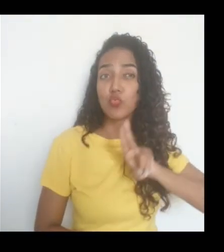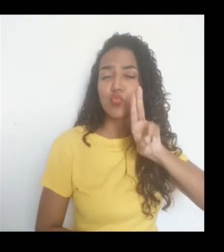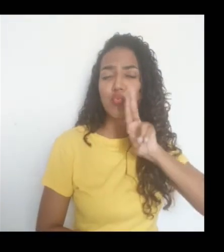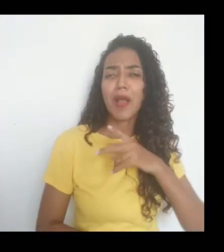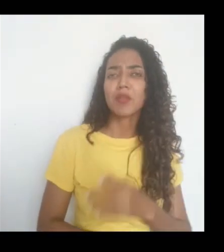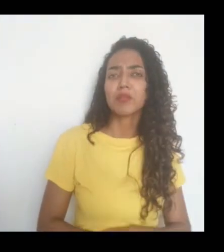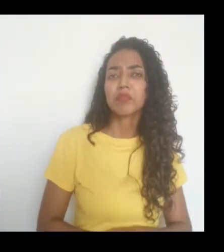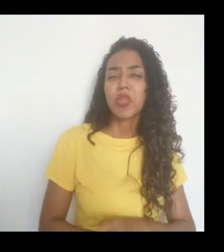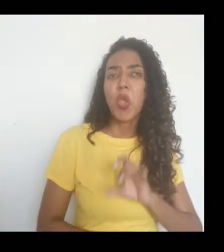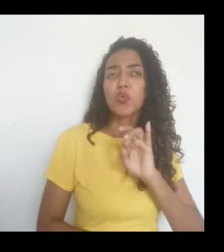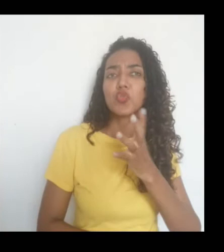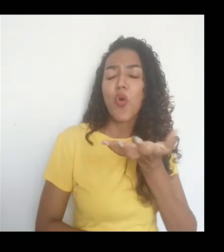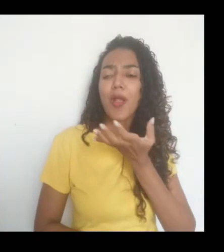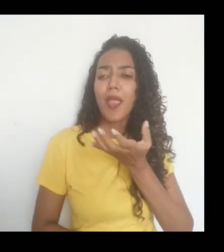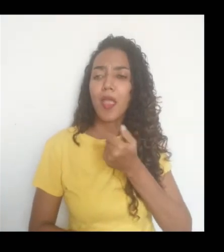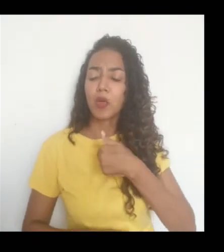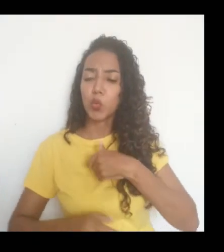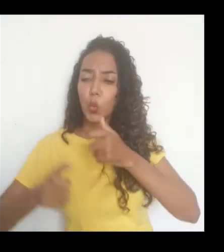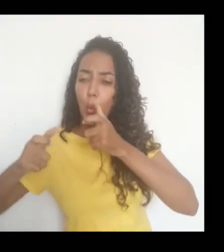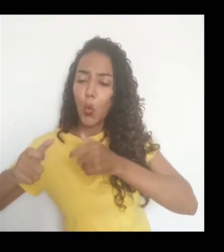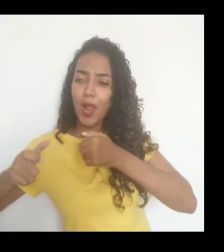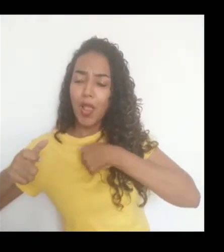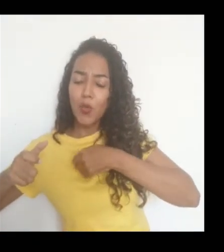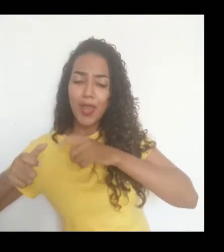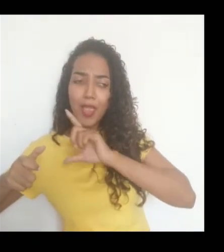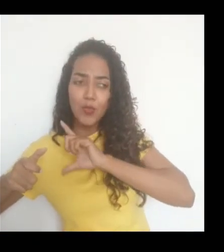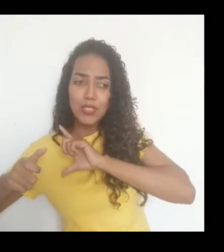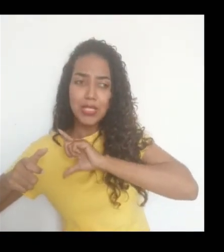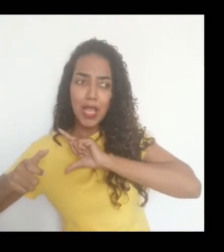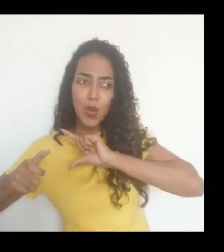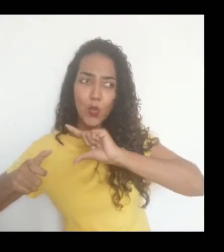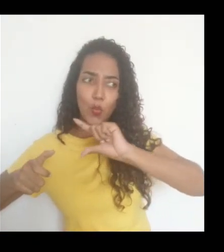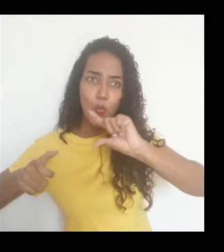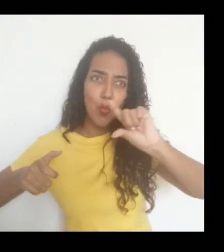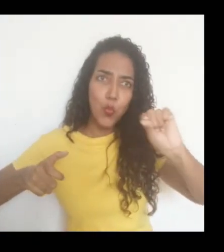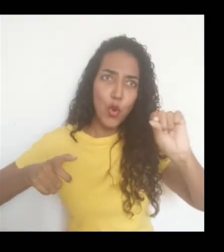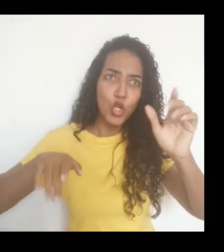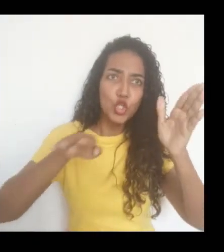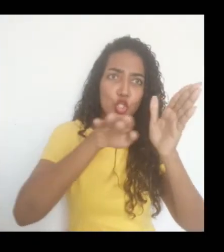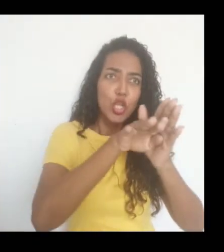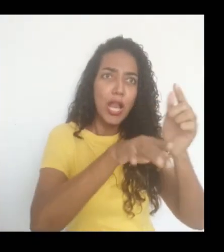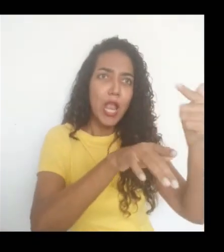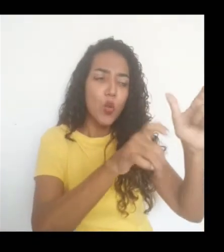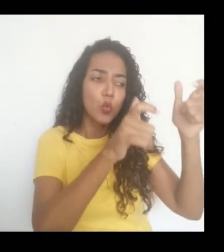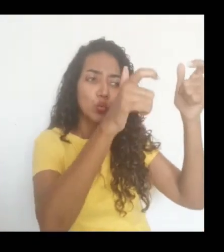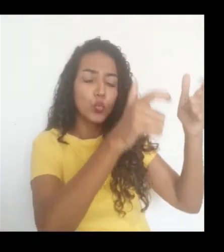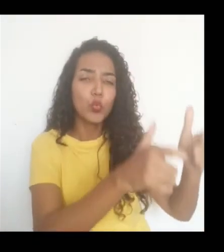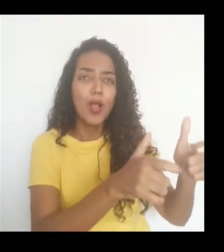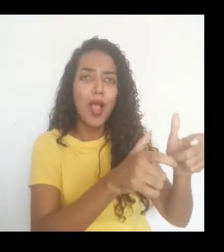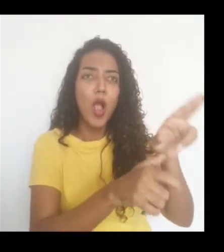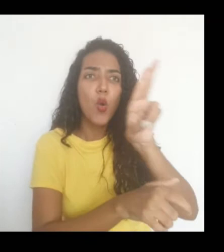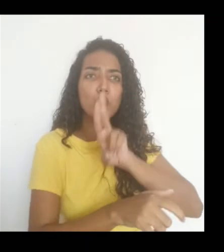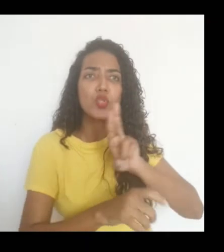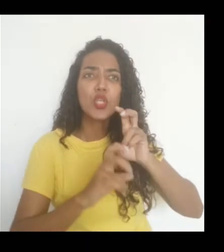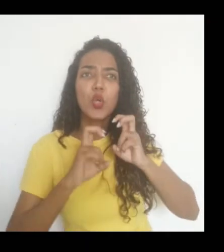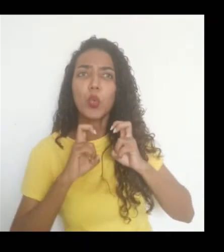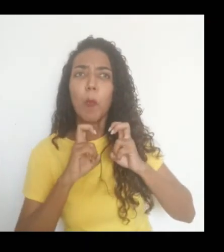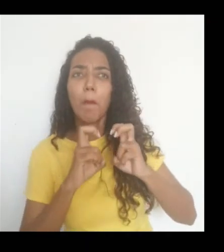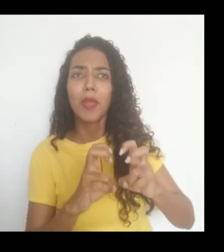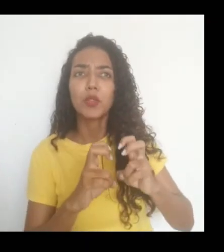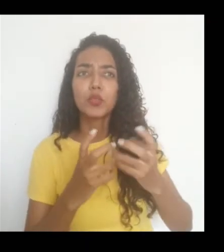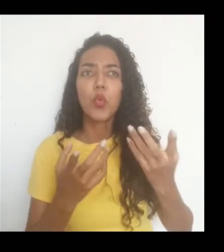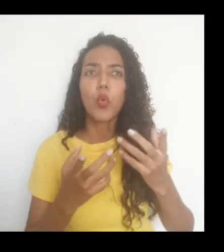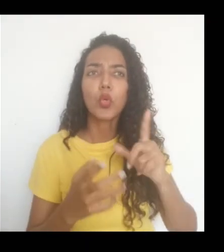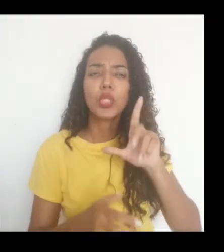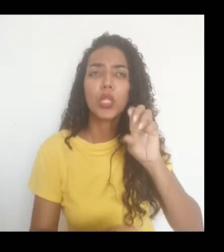ir para um ponto B qualquer, utilizando a malha, utilizando o metrô de Londres? Muito